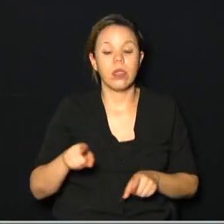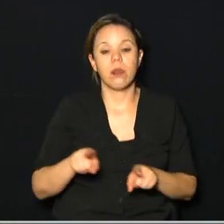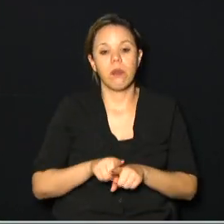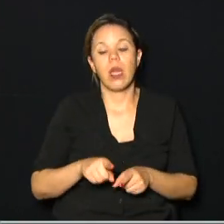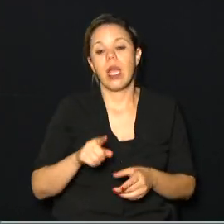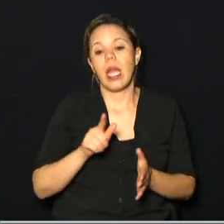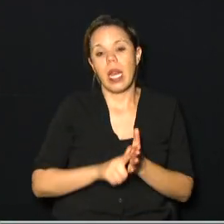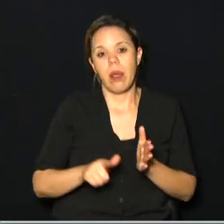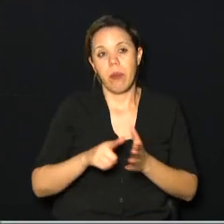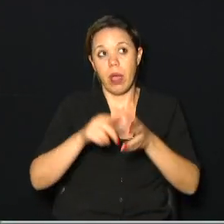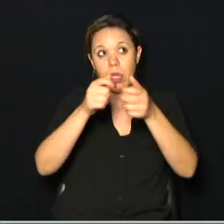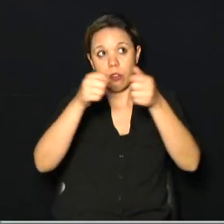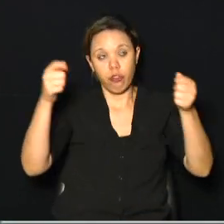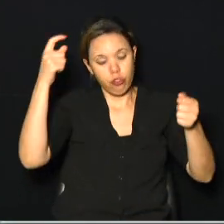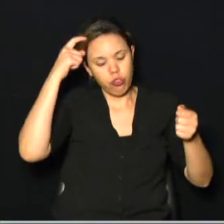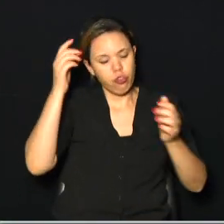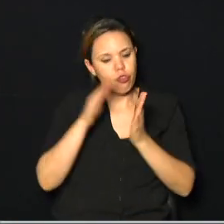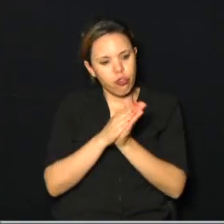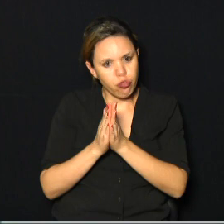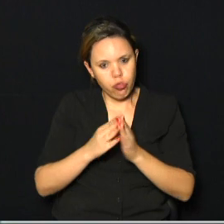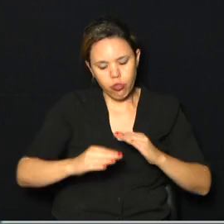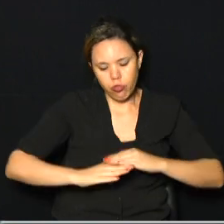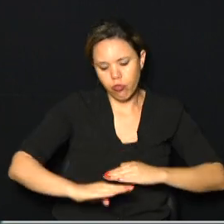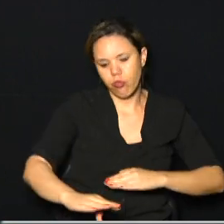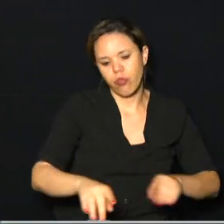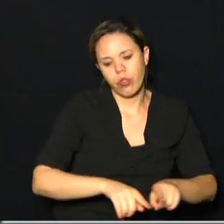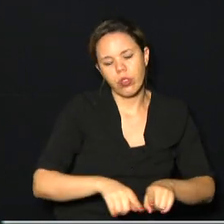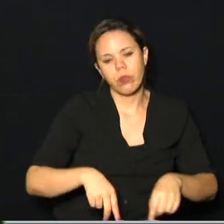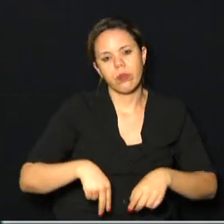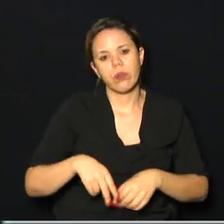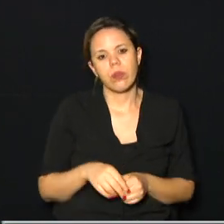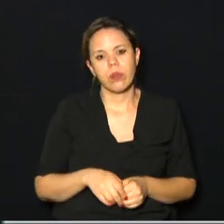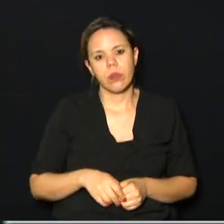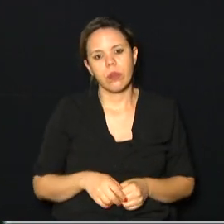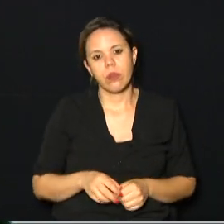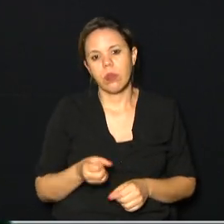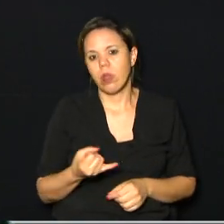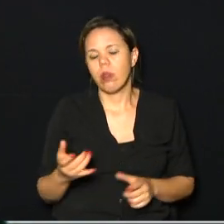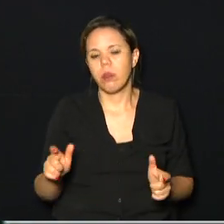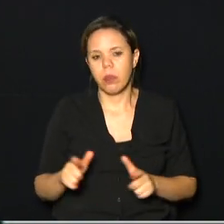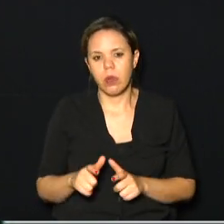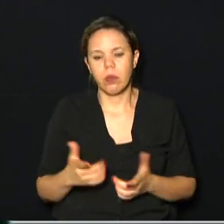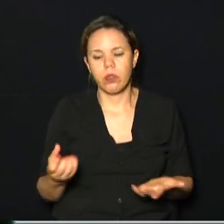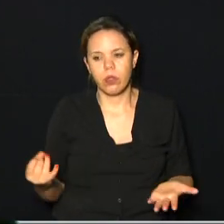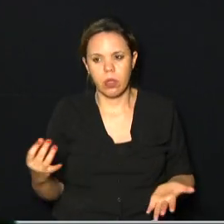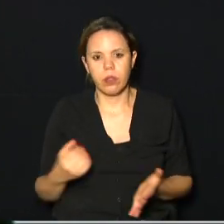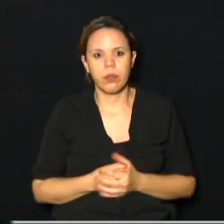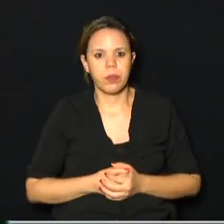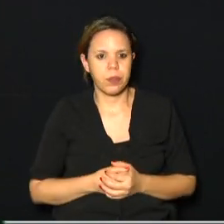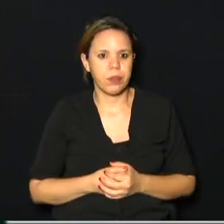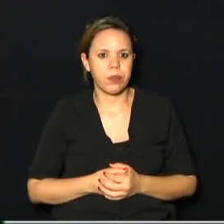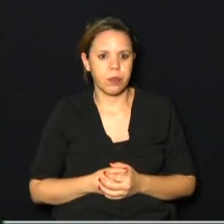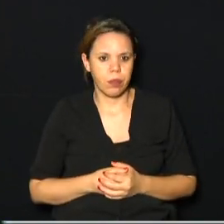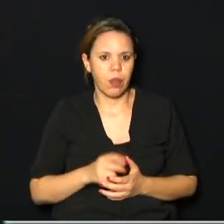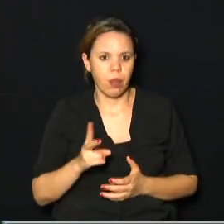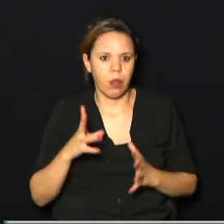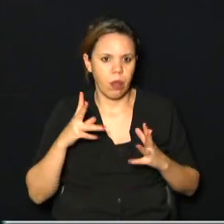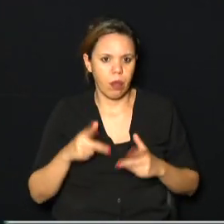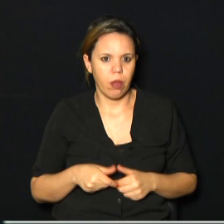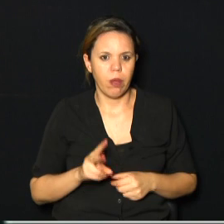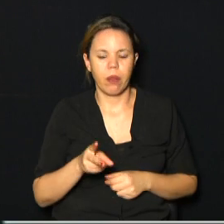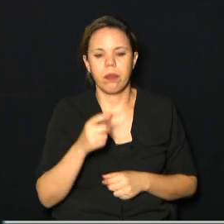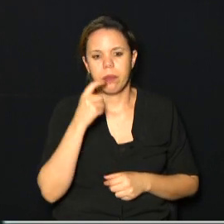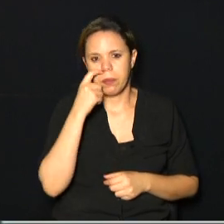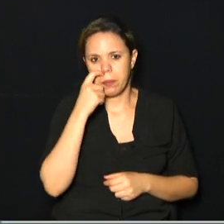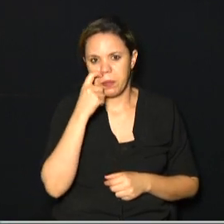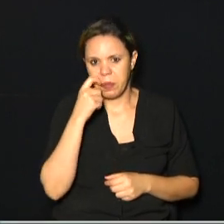tapetes, cortinas e bichinhos frequentes. Então, tem que lavar bichinhos e tem mínima quantidade, né? E ter essa higiene